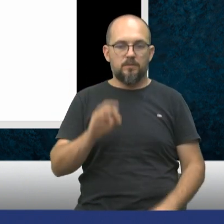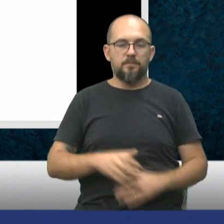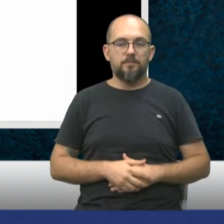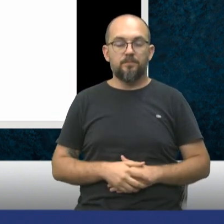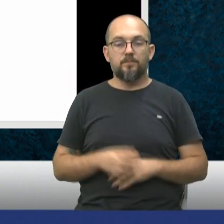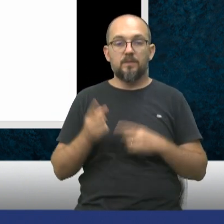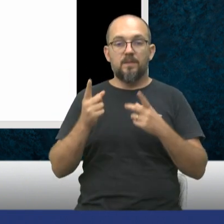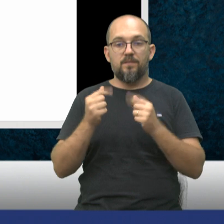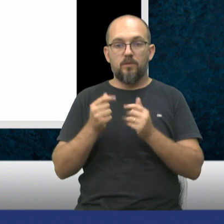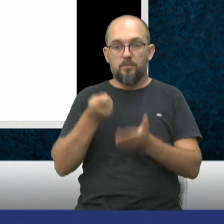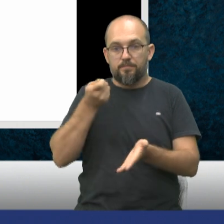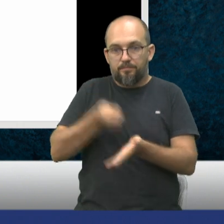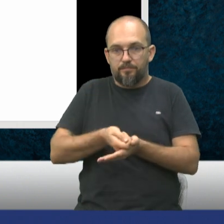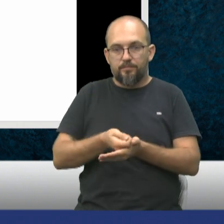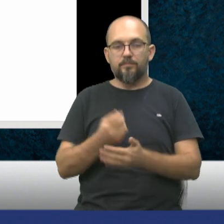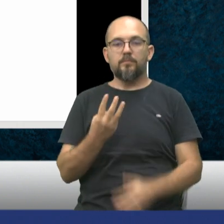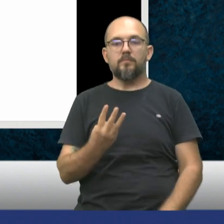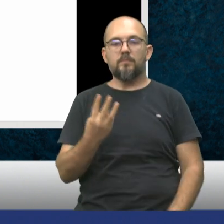valor pago,